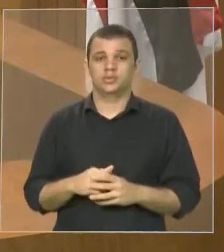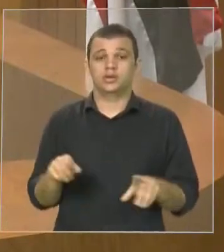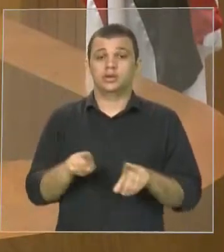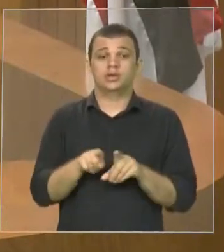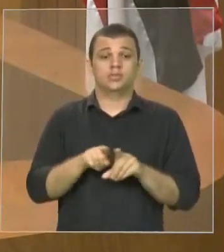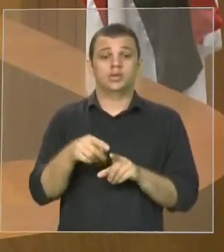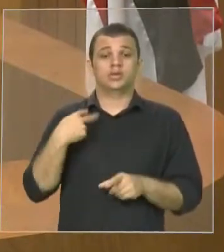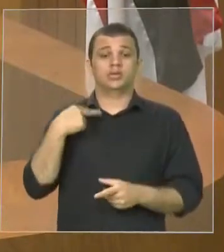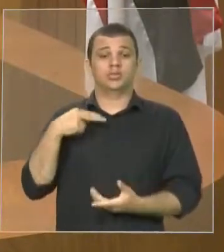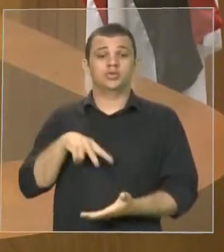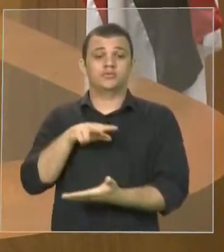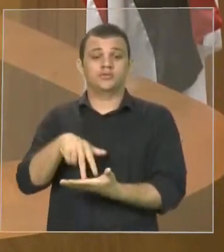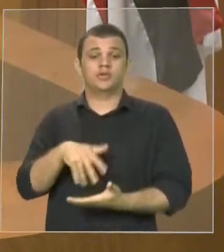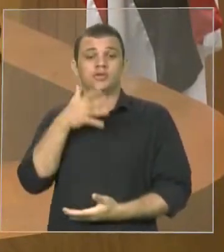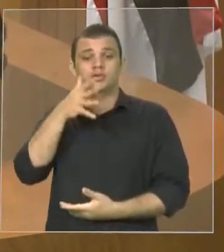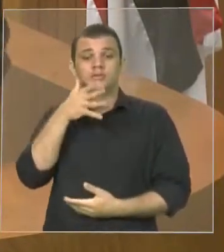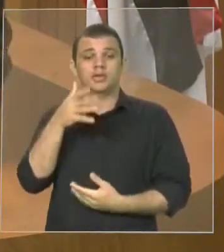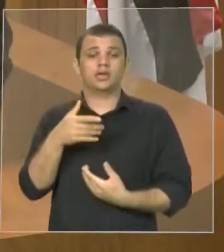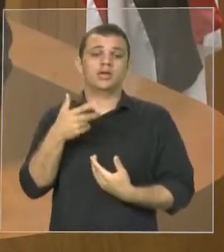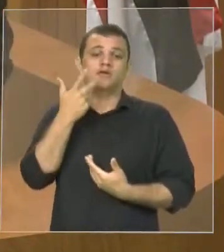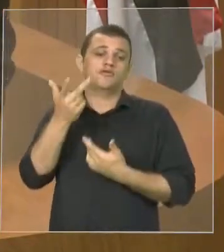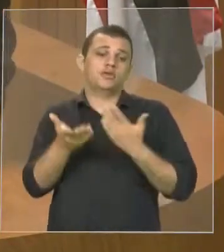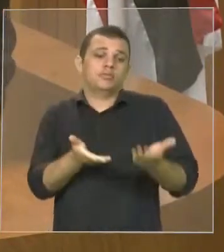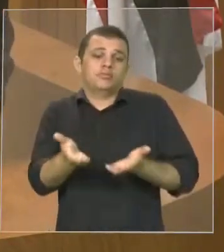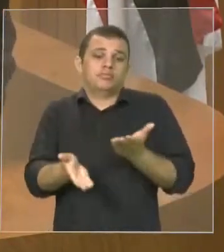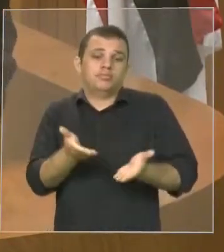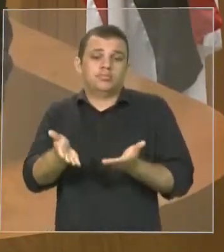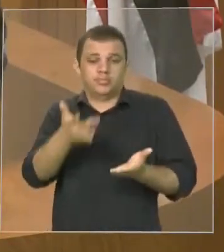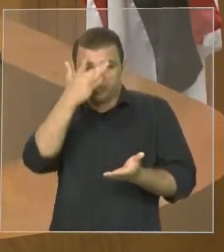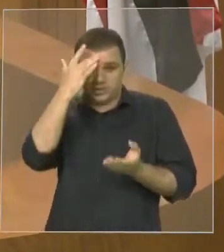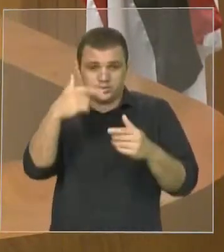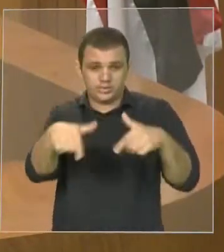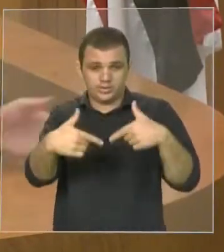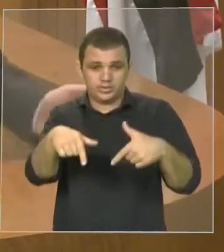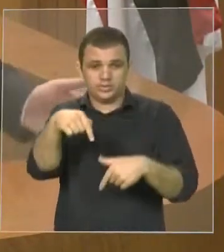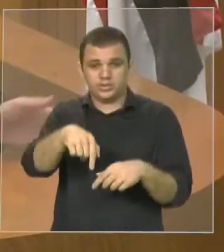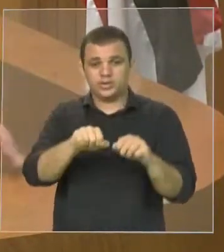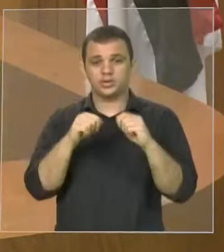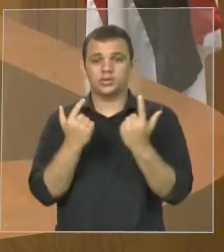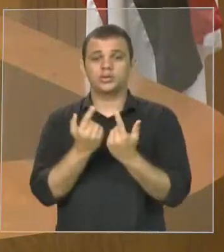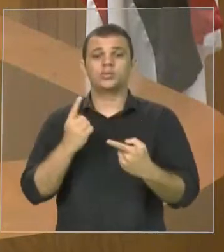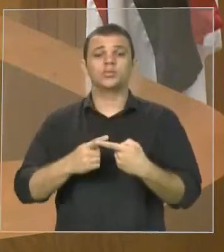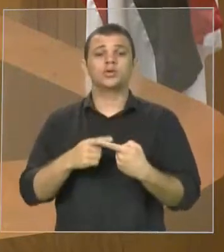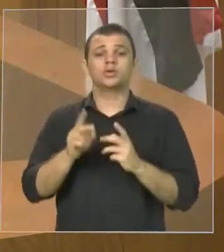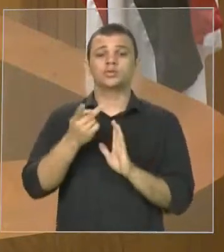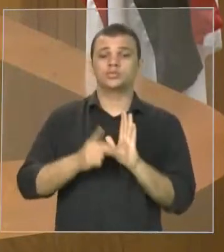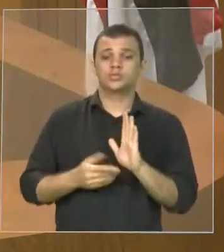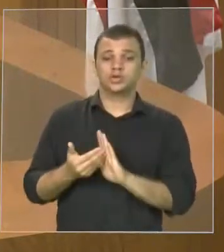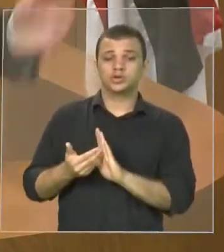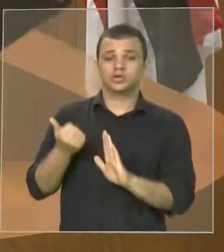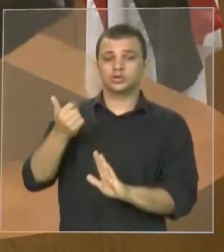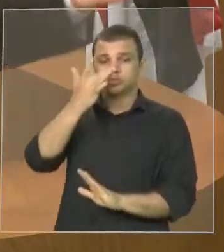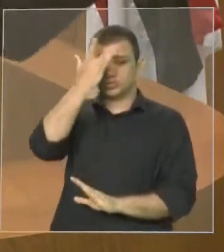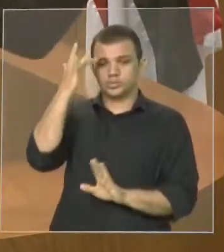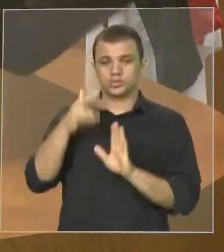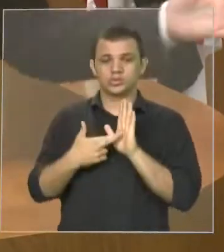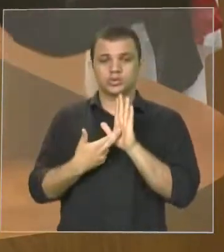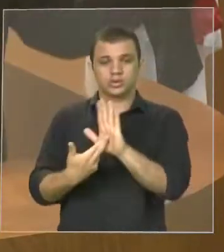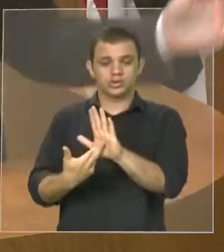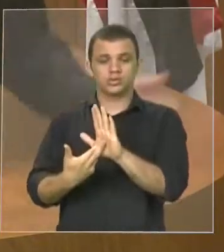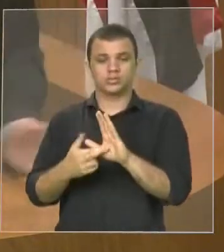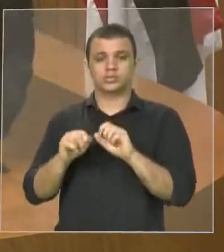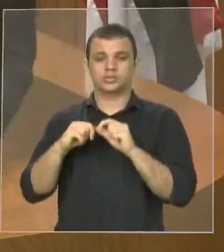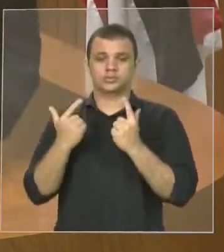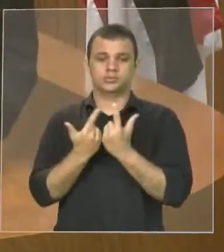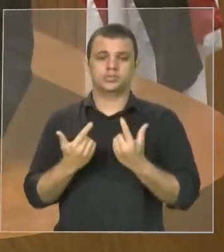Assembleia, porque o projeto original retirou o representante do Poder Legislativo. Agora veja a que ponto